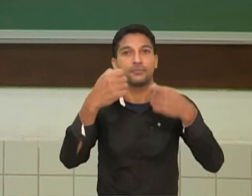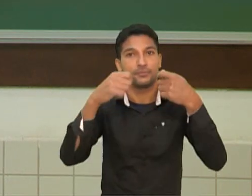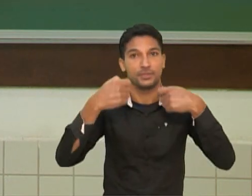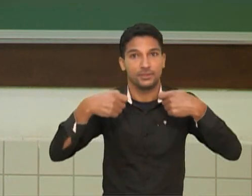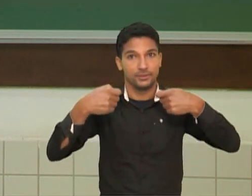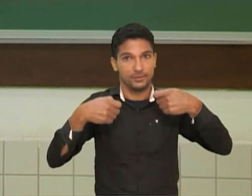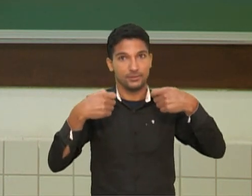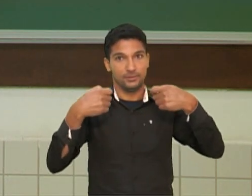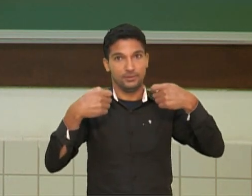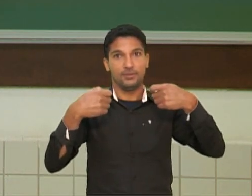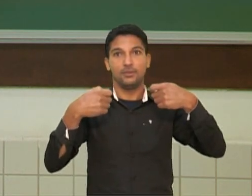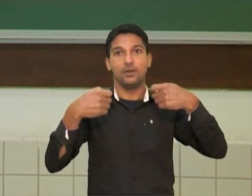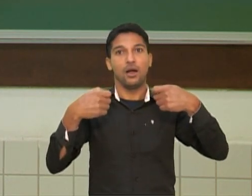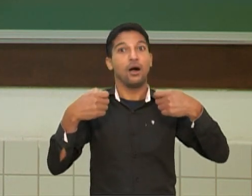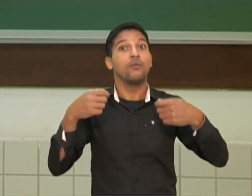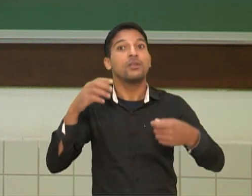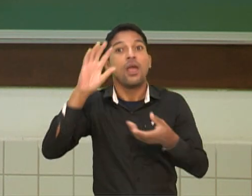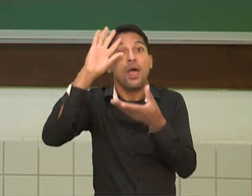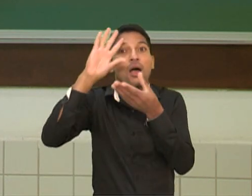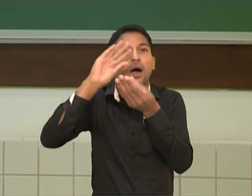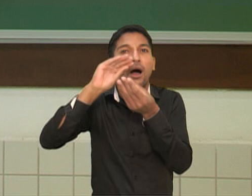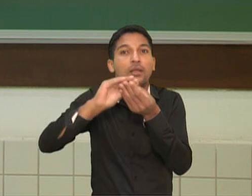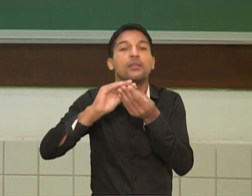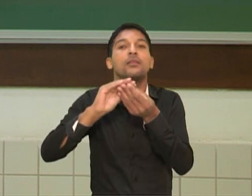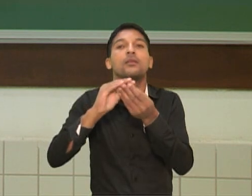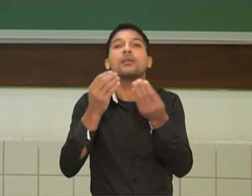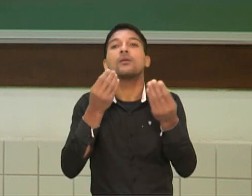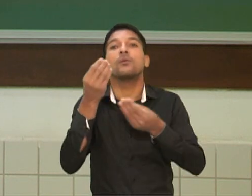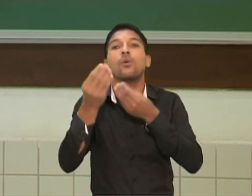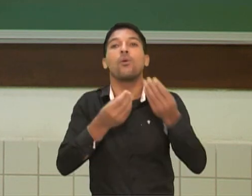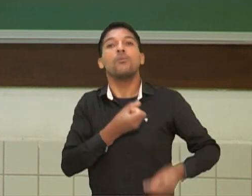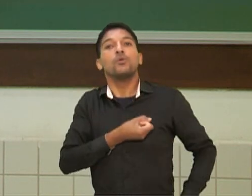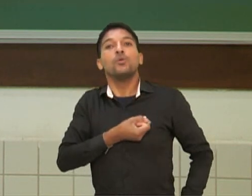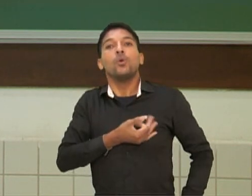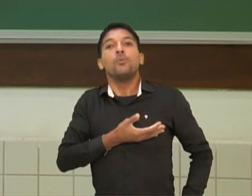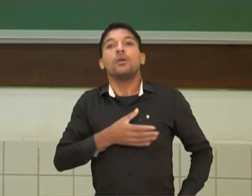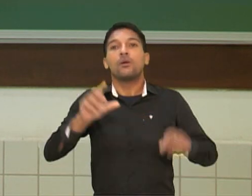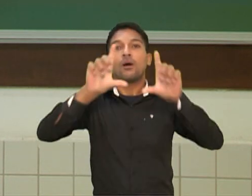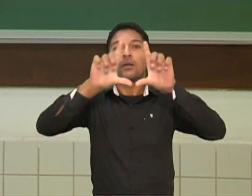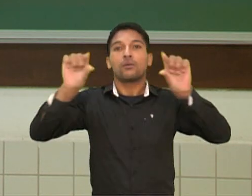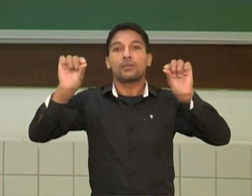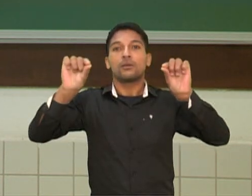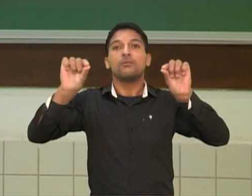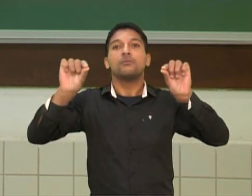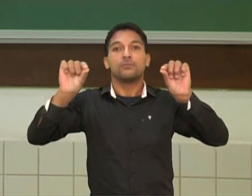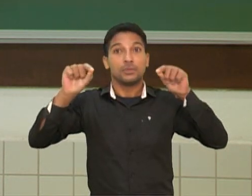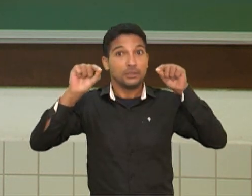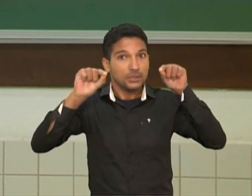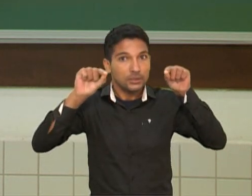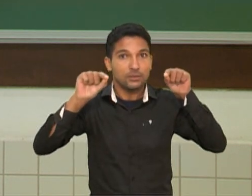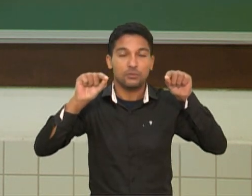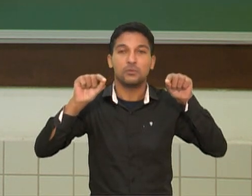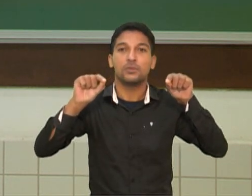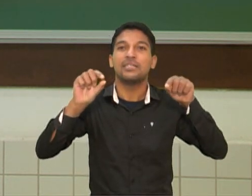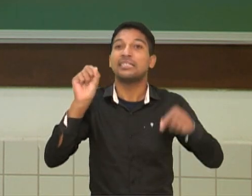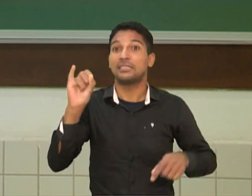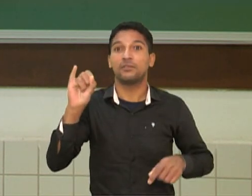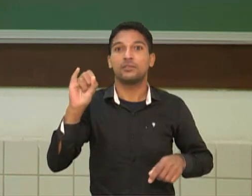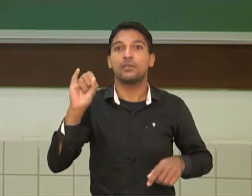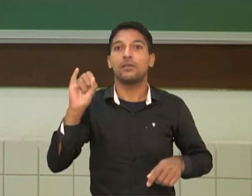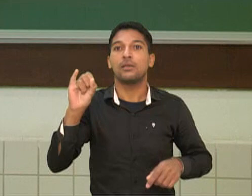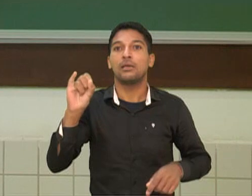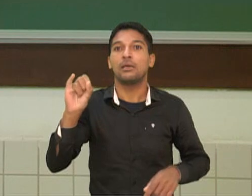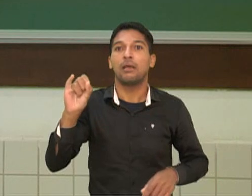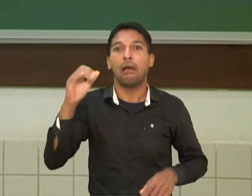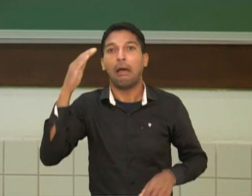questões de interpretação. Você vai interpretar aquilo que está sendo perguntado. Eu sempre falo, você não pode responder se você não leu a pergunta.